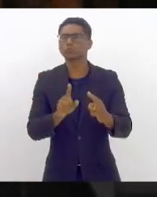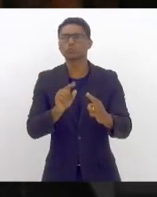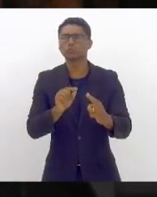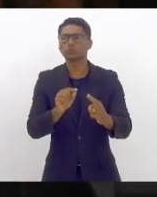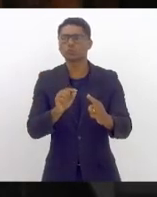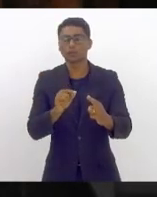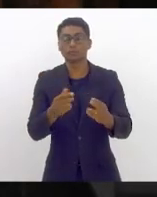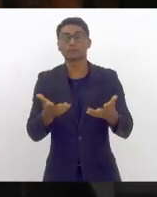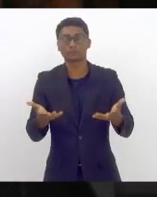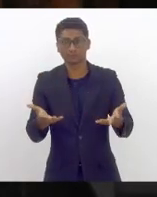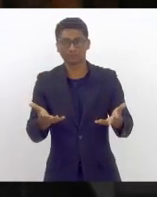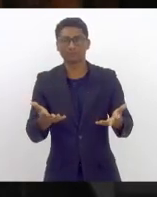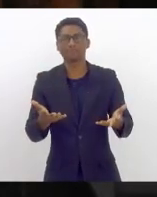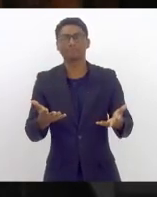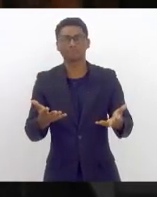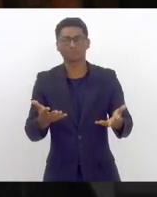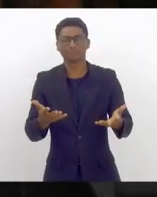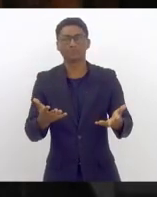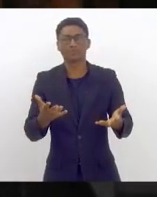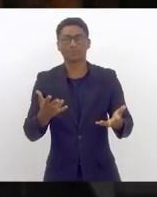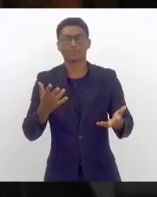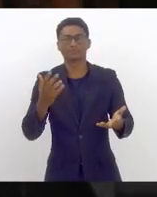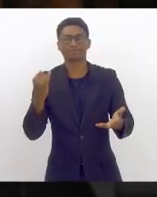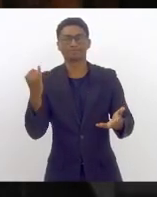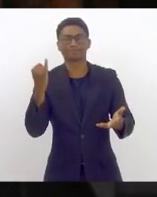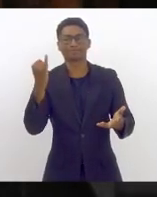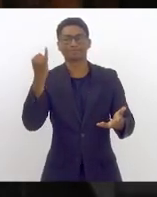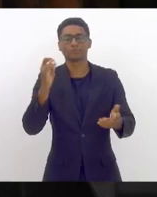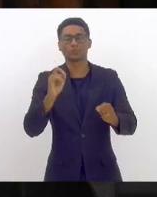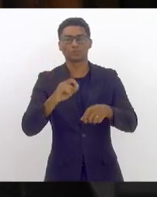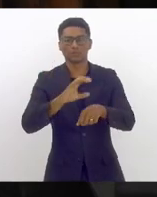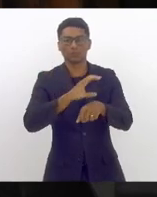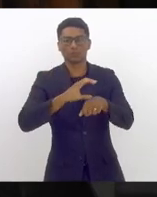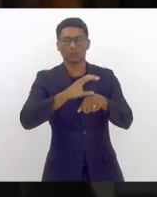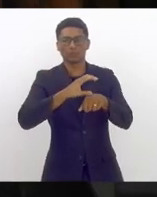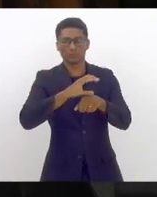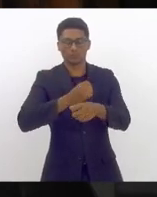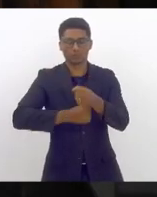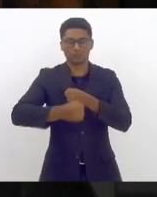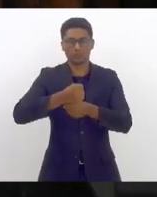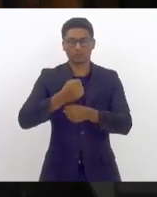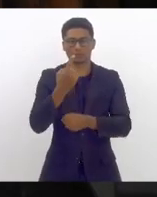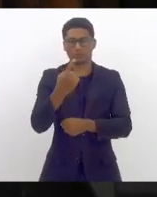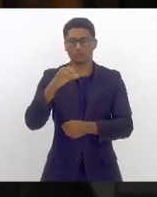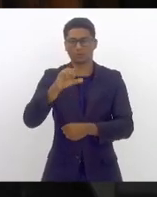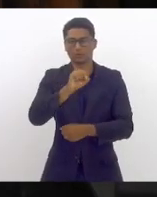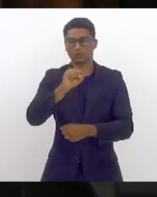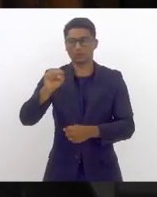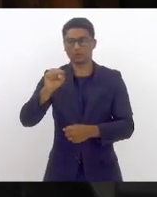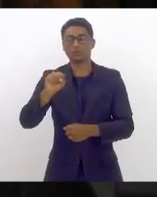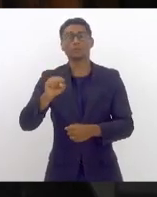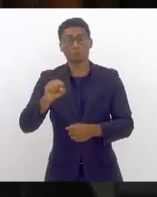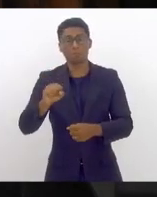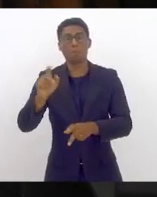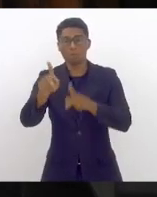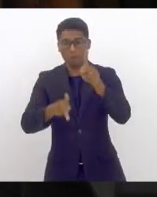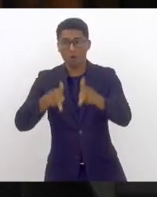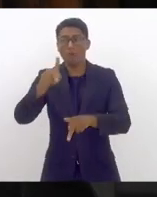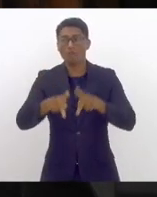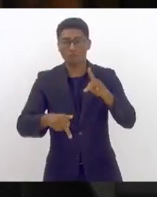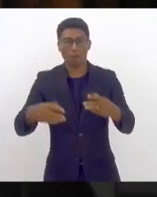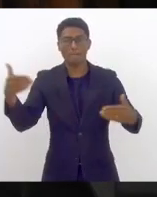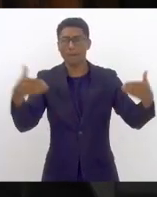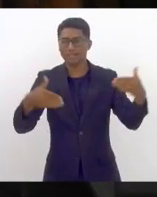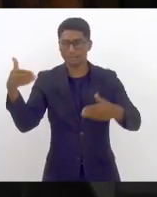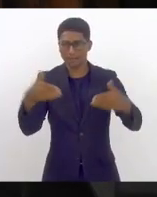mecanismo fundamental para cumprir um dispositivo da Constituição de 88, de integração, de participação popular,